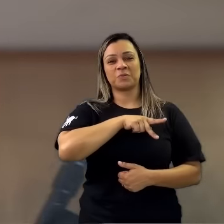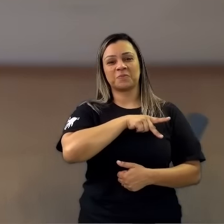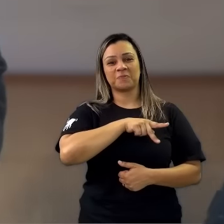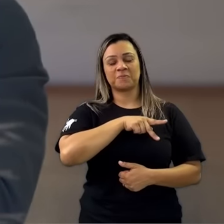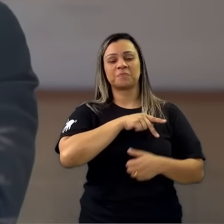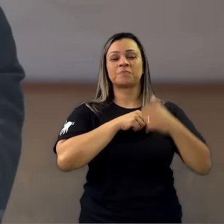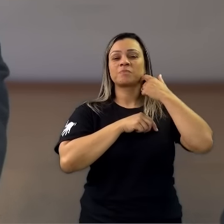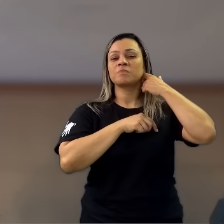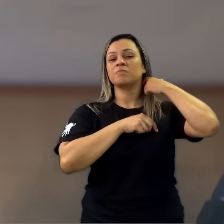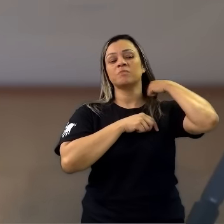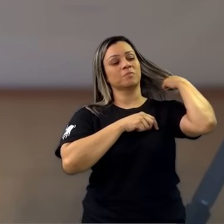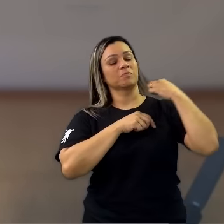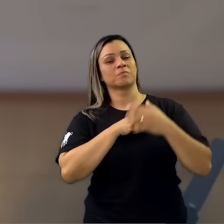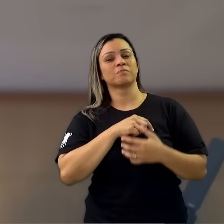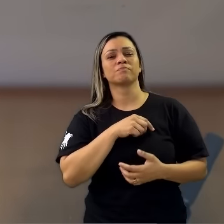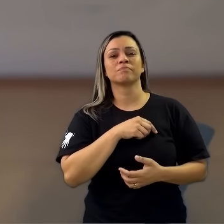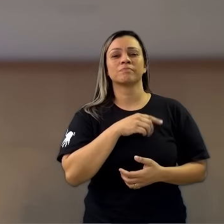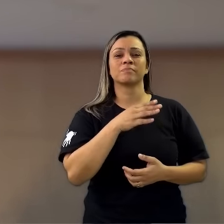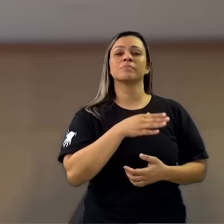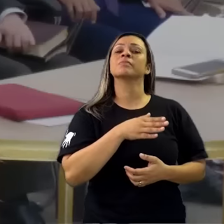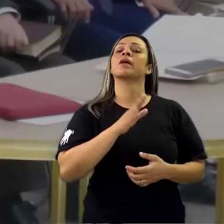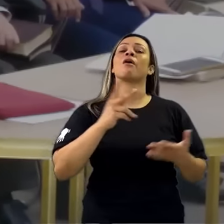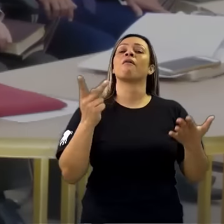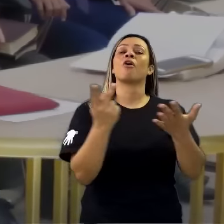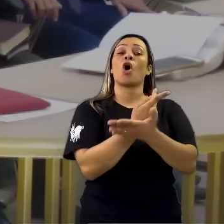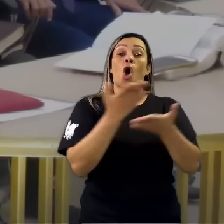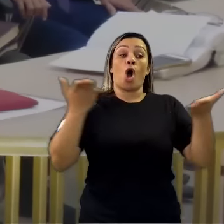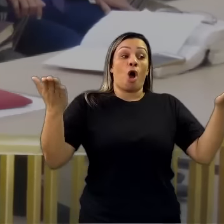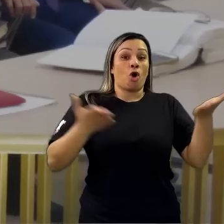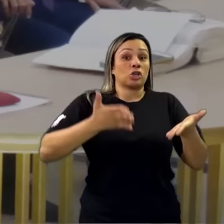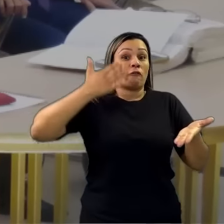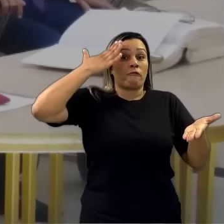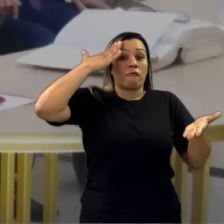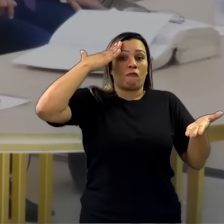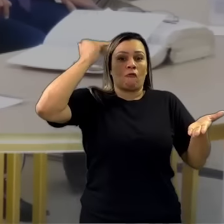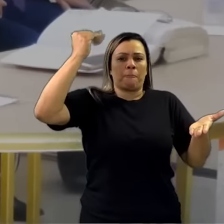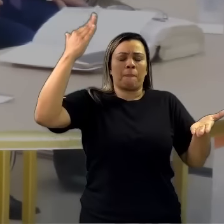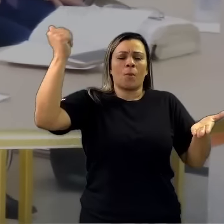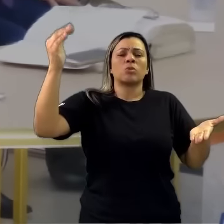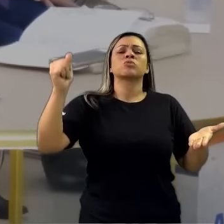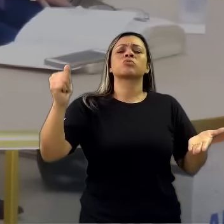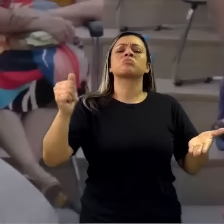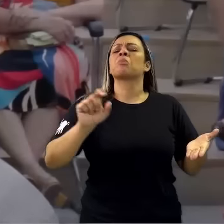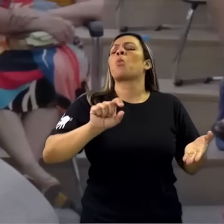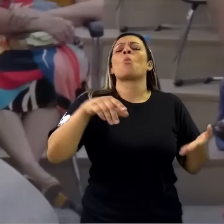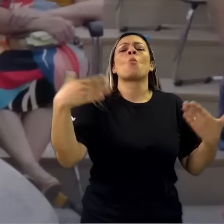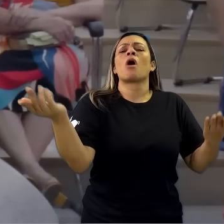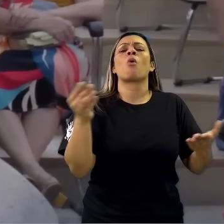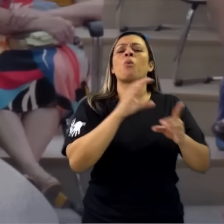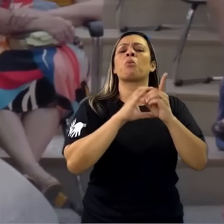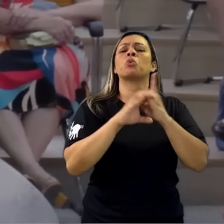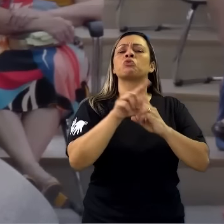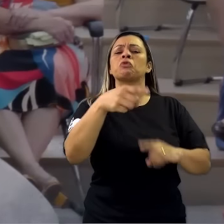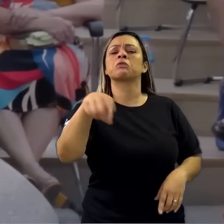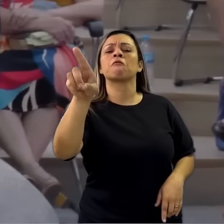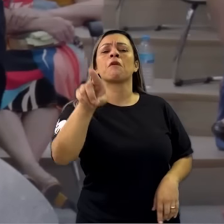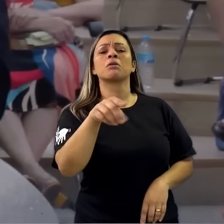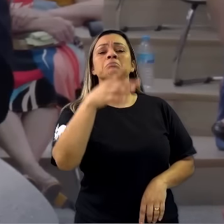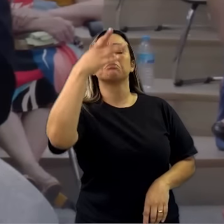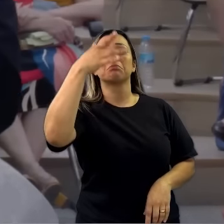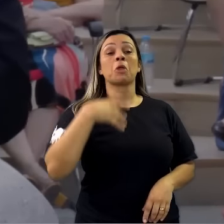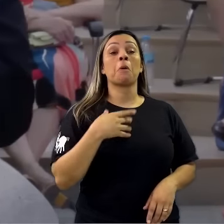o culto que você vai que você não ouve falar de Paulo se você não ouviu ainda a semana tá ouvindo hoje viu se você